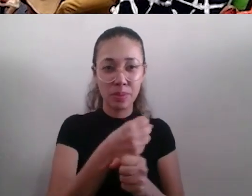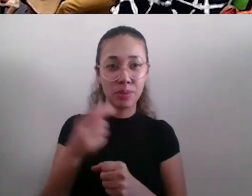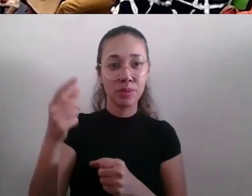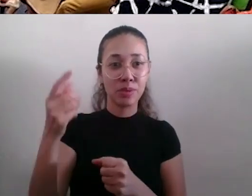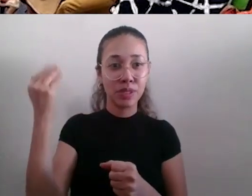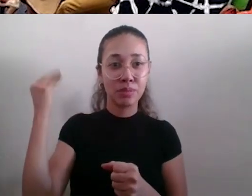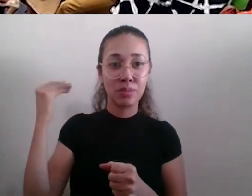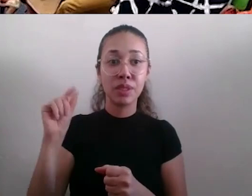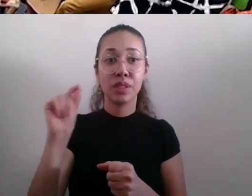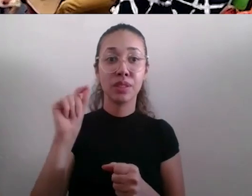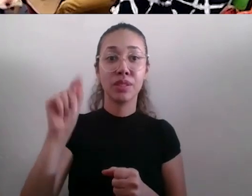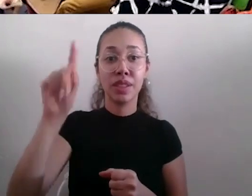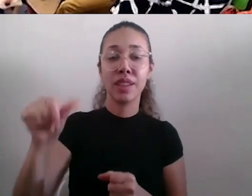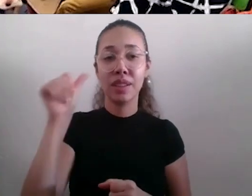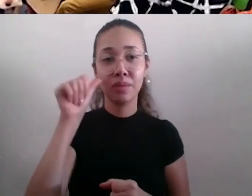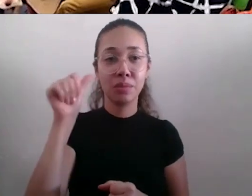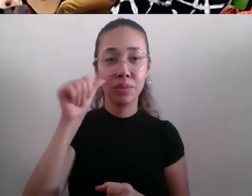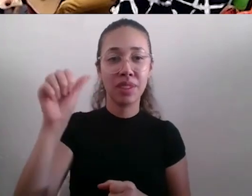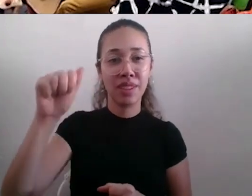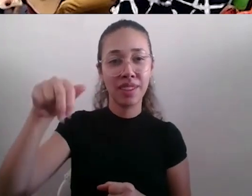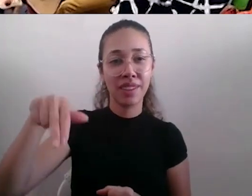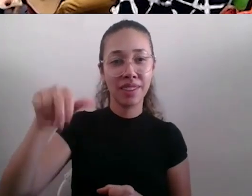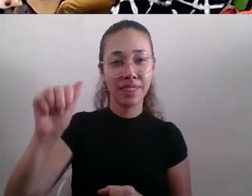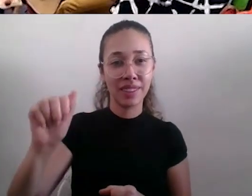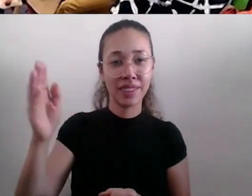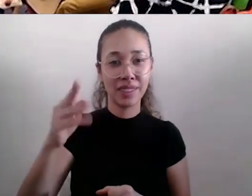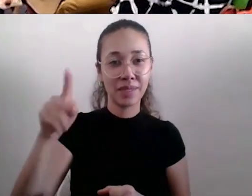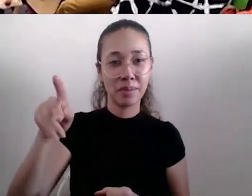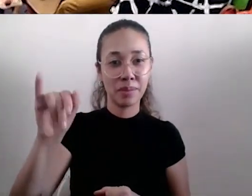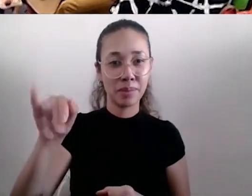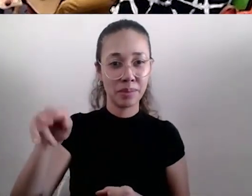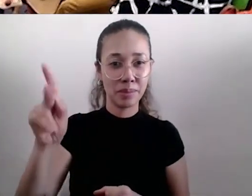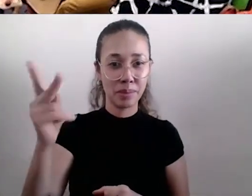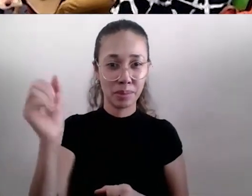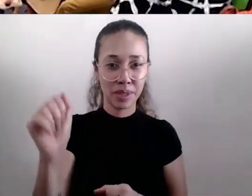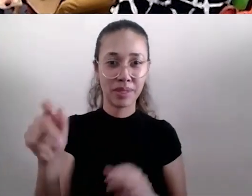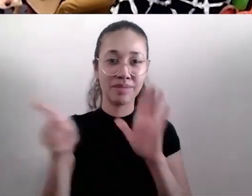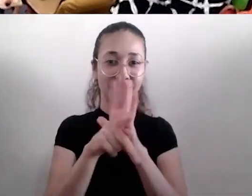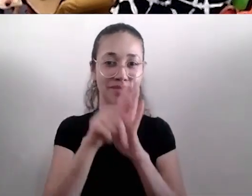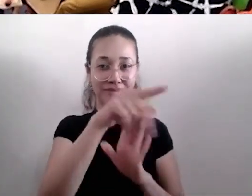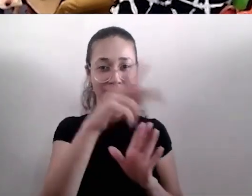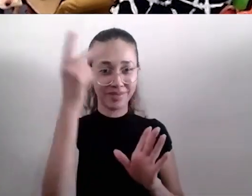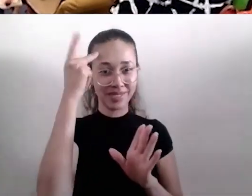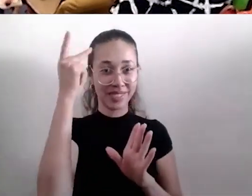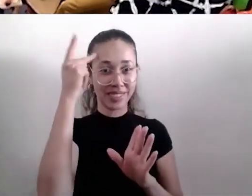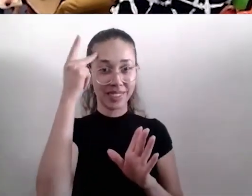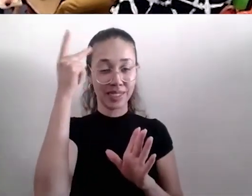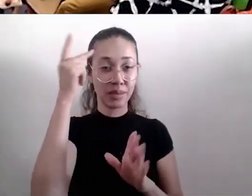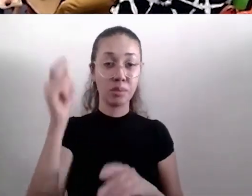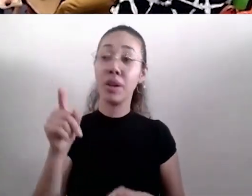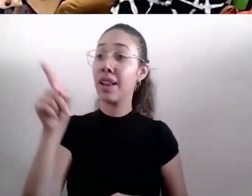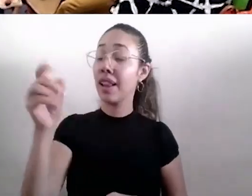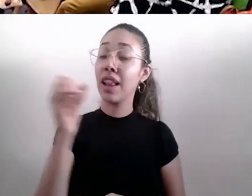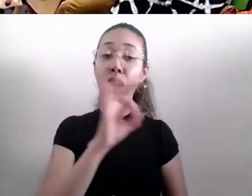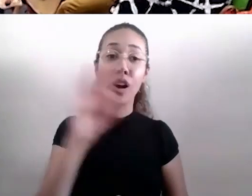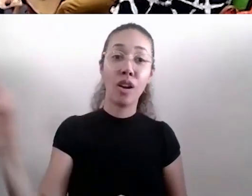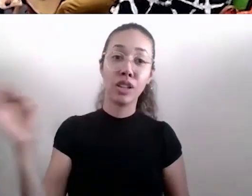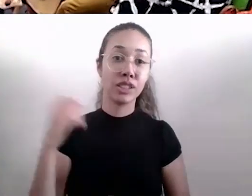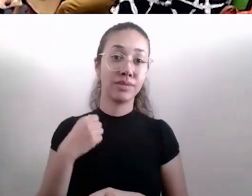feita pela Ana Pinho, não é nenhum exemplo do Norte, porque a Ana é paulista, mas ela é excelente